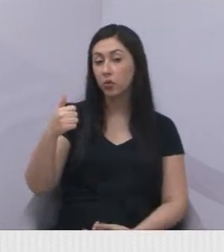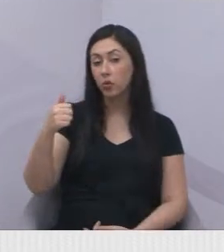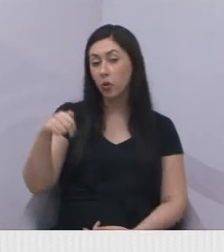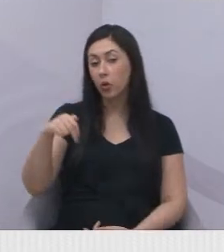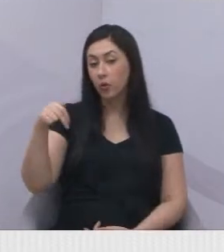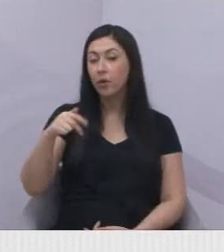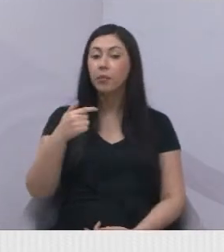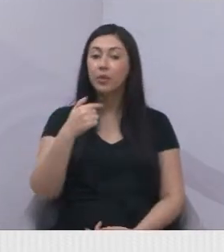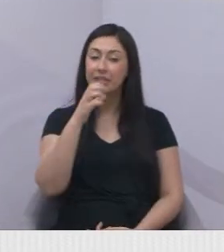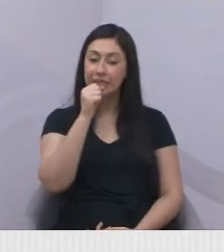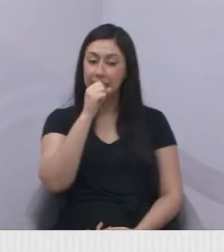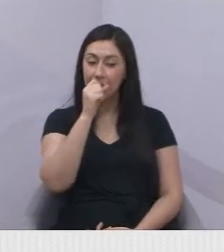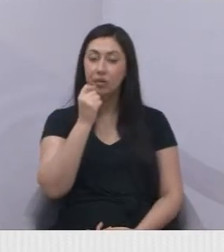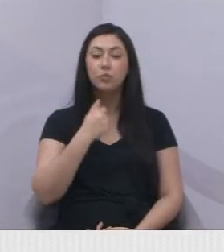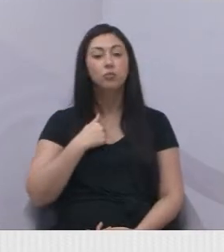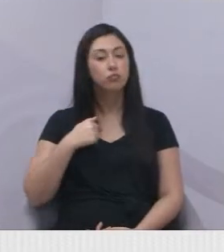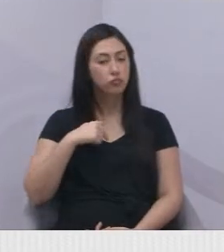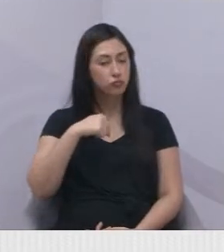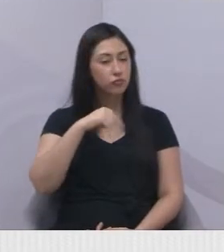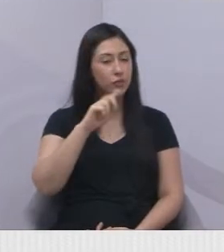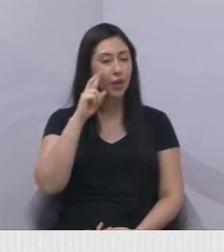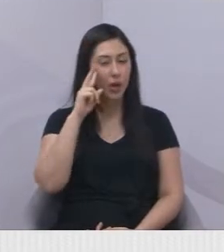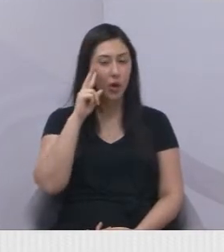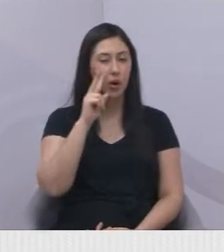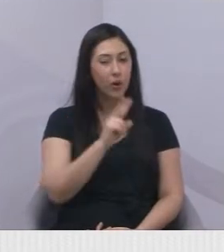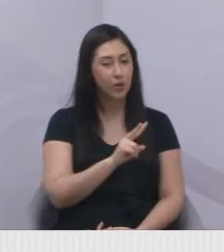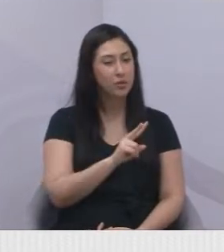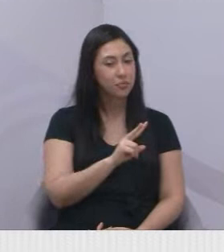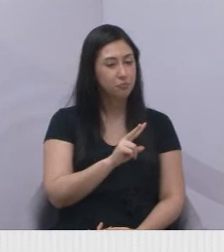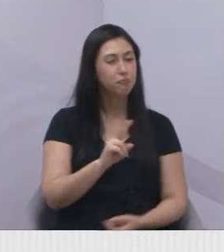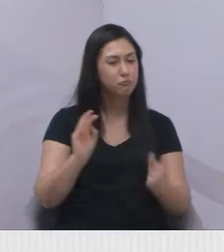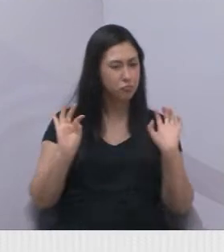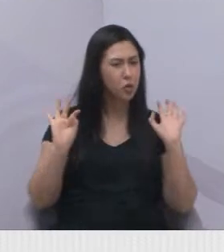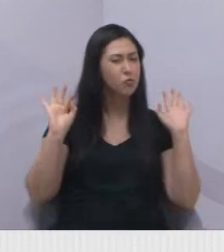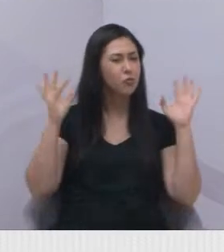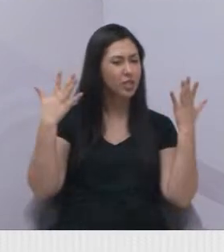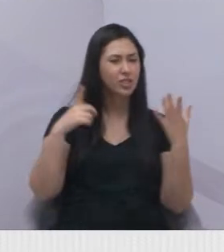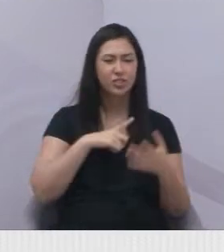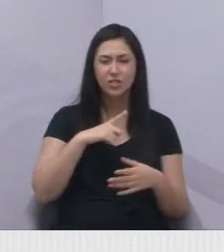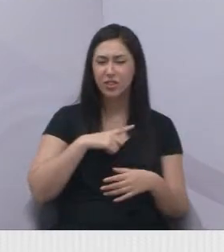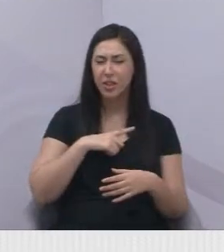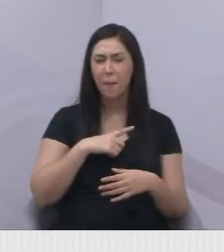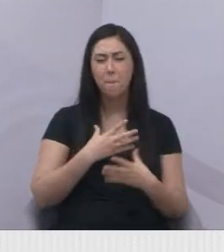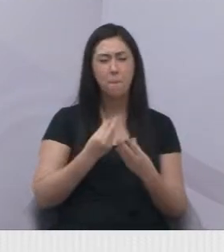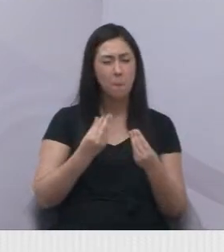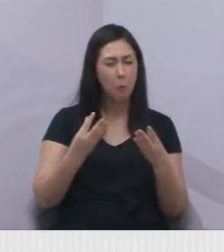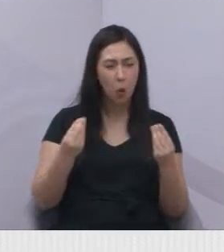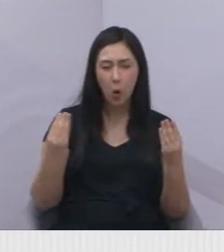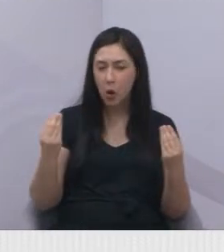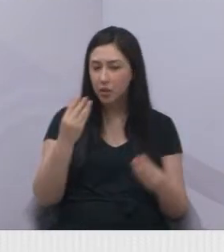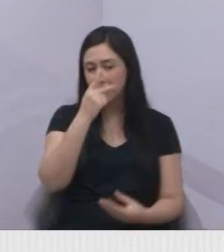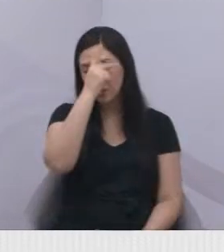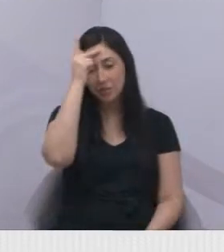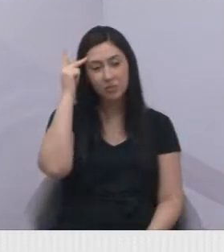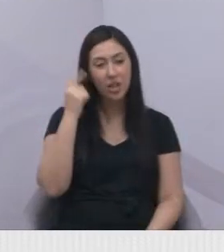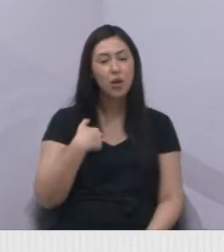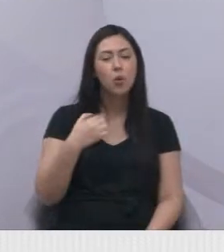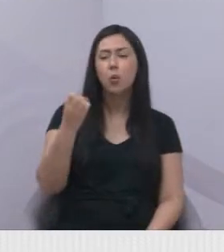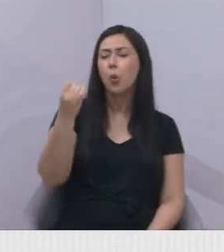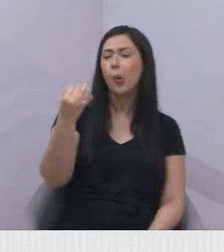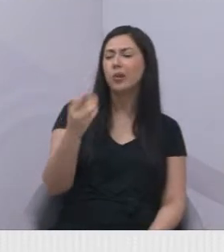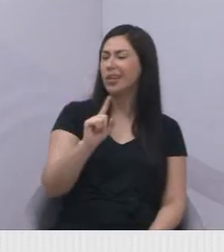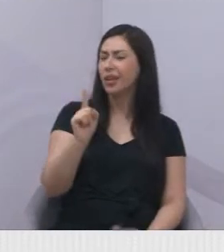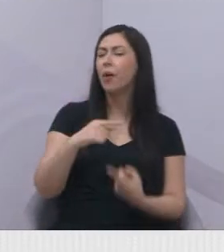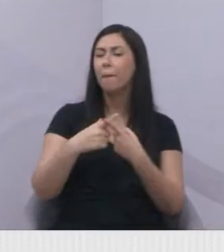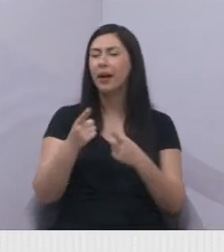27/11/2021. Estive lá no sábado. Olha como é que essa festa foi. Tinha mais de 1.200 pessoas. Eu não contei, não, mas eu achei